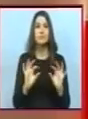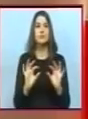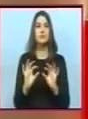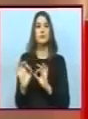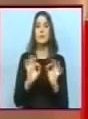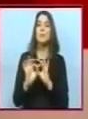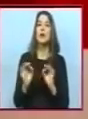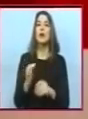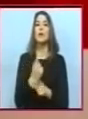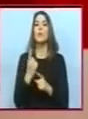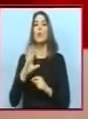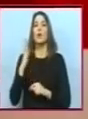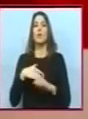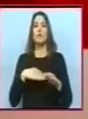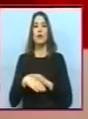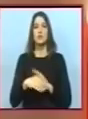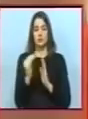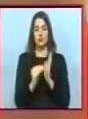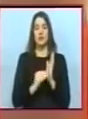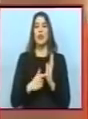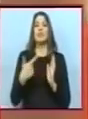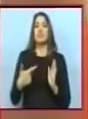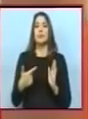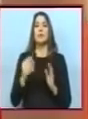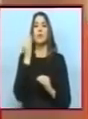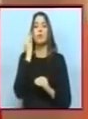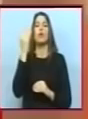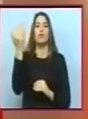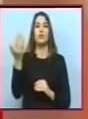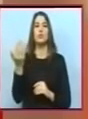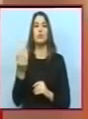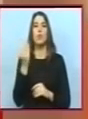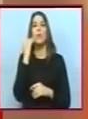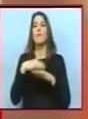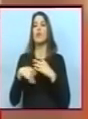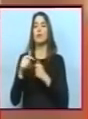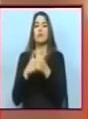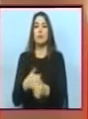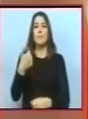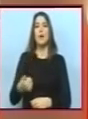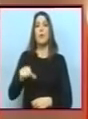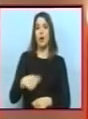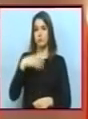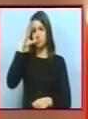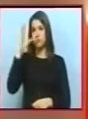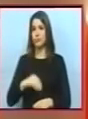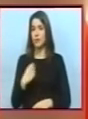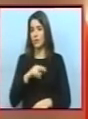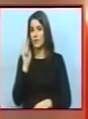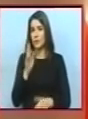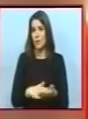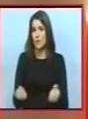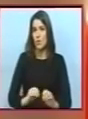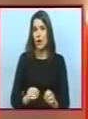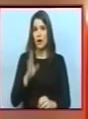testamento, não sabe como é que aquilo vai correr, não é? que é que vai acontecer, em vida é